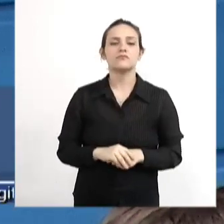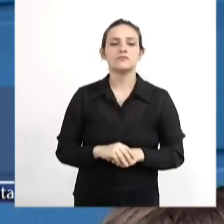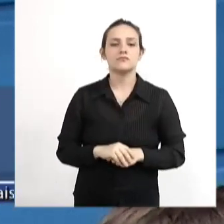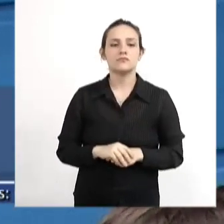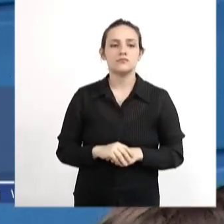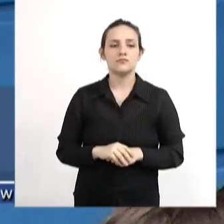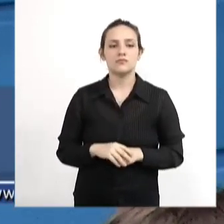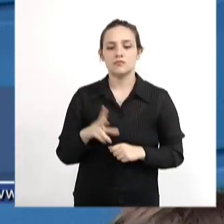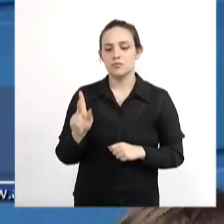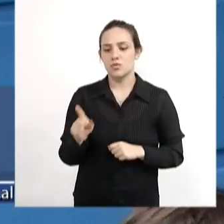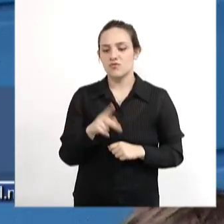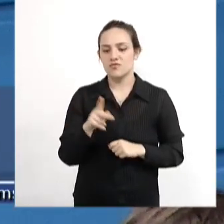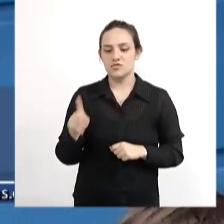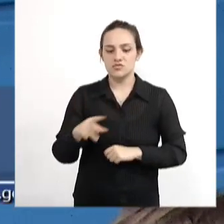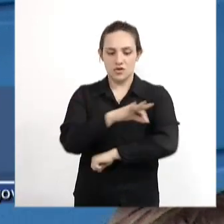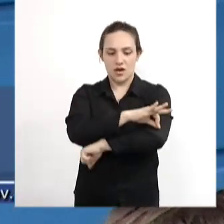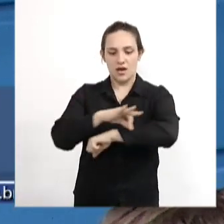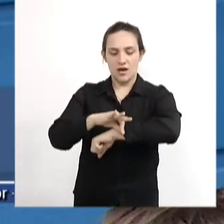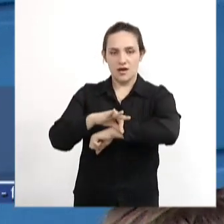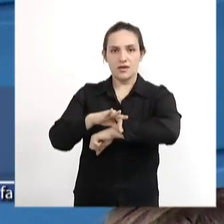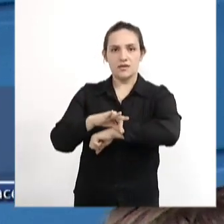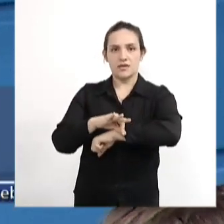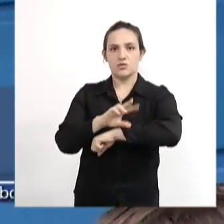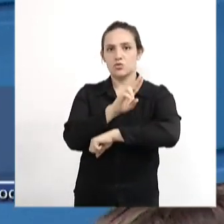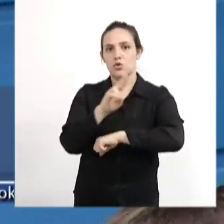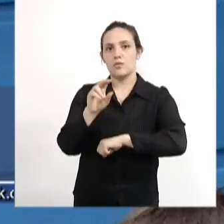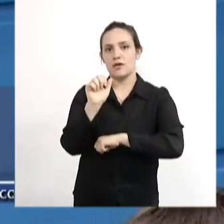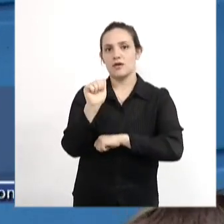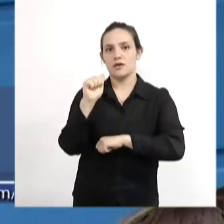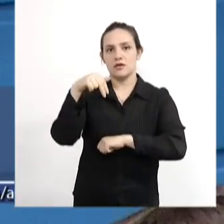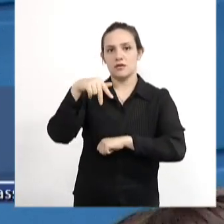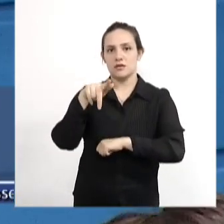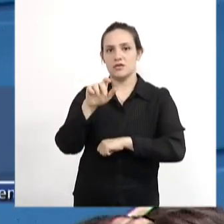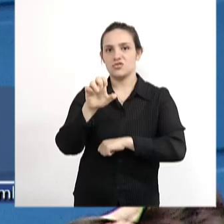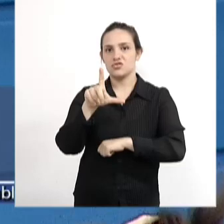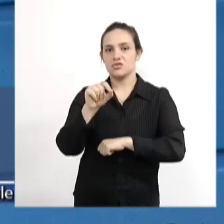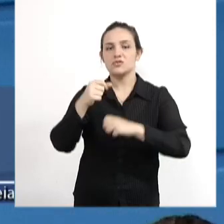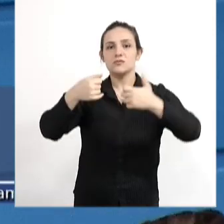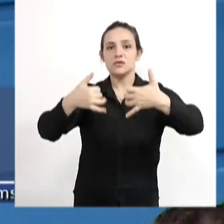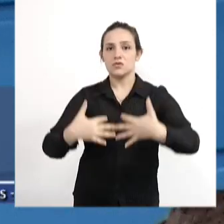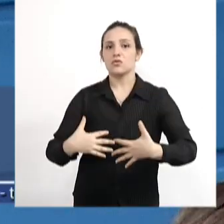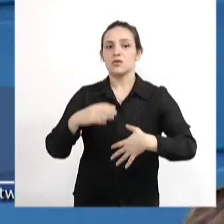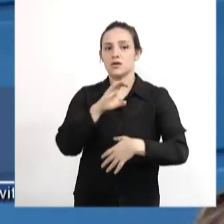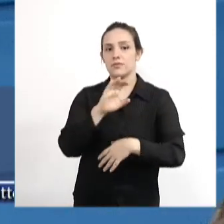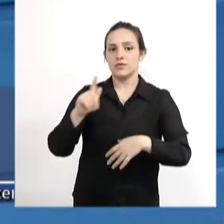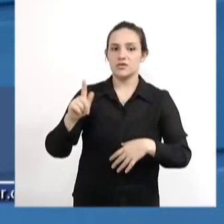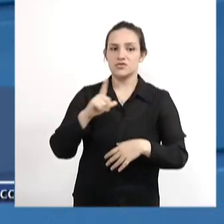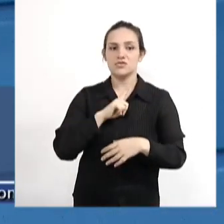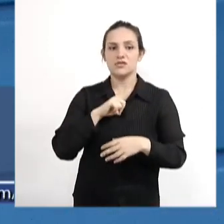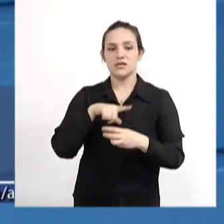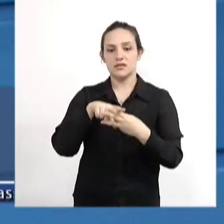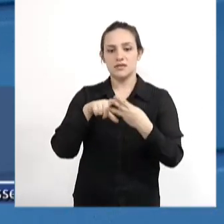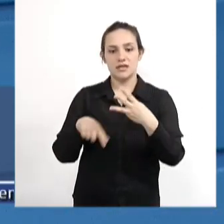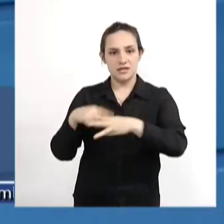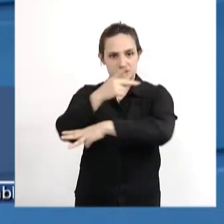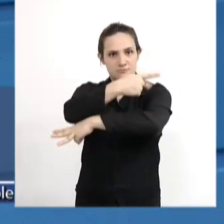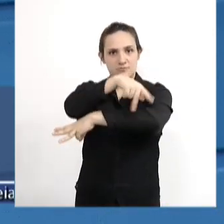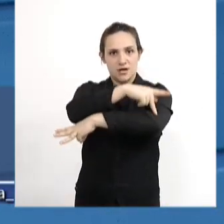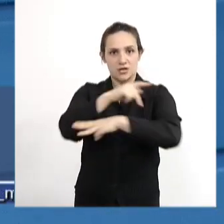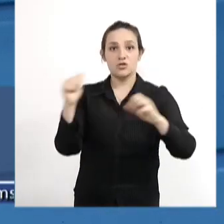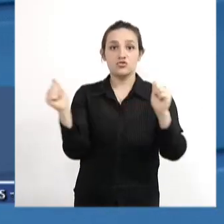recentemente, o professor e arquiteto Ângelo Arruda explica que Campo Grande possui 3 parques unidos: o Parque dos